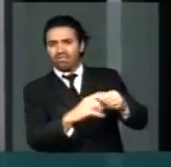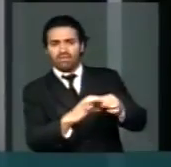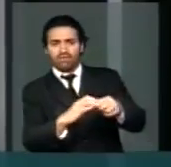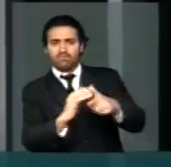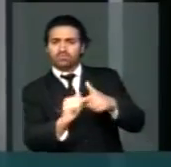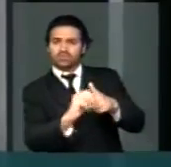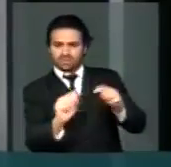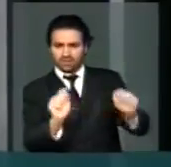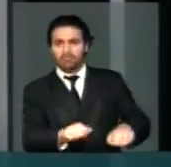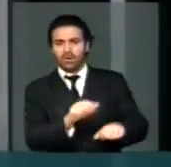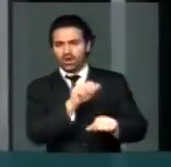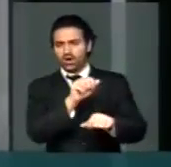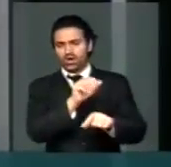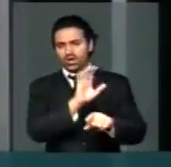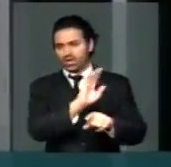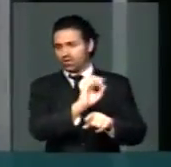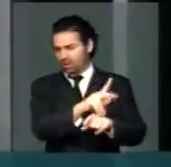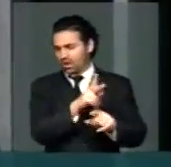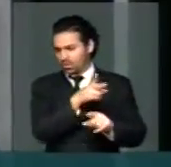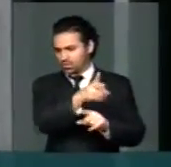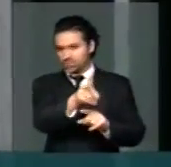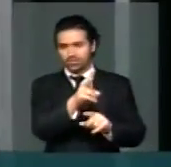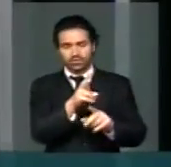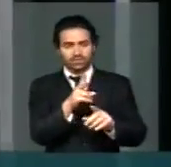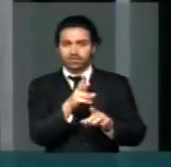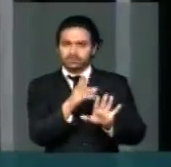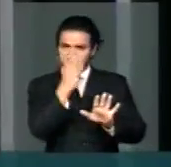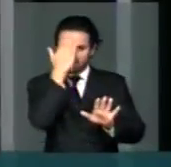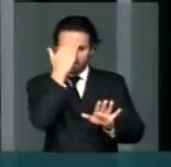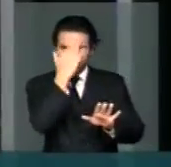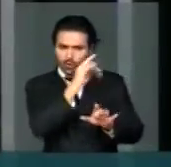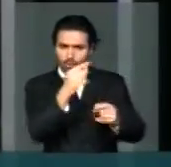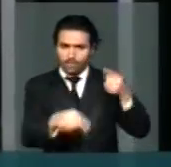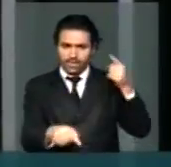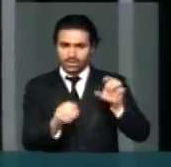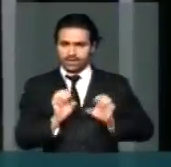comandam no estado de vocês, que já é antiético e imoral para o nosso país.